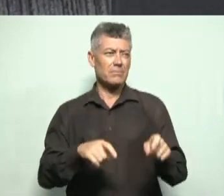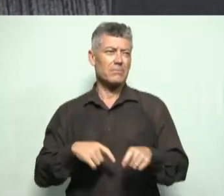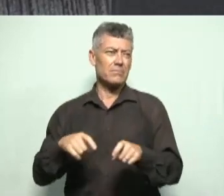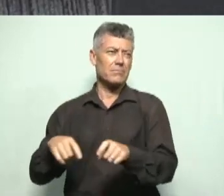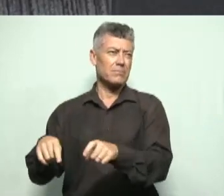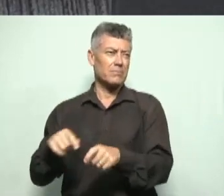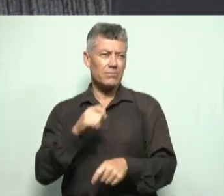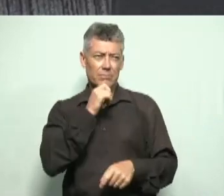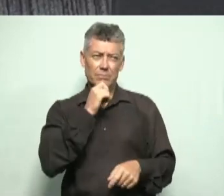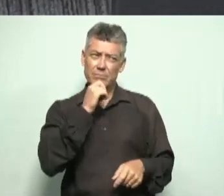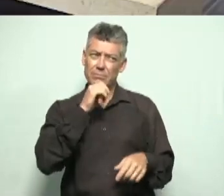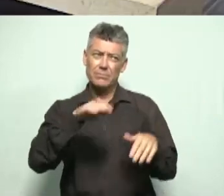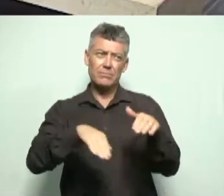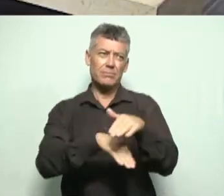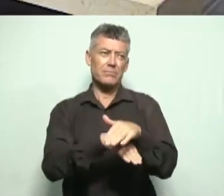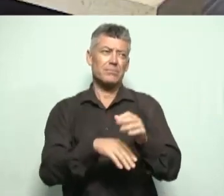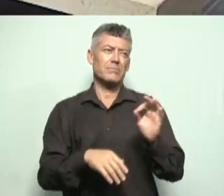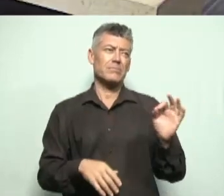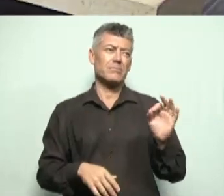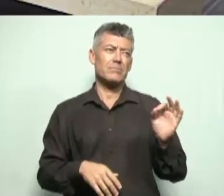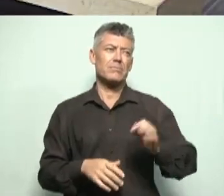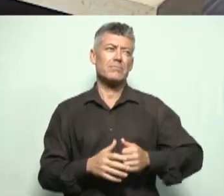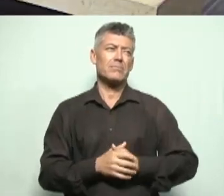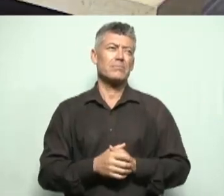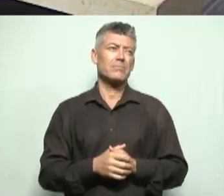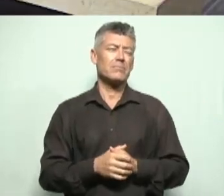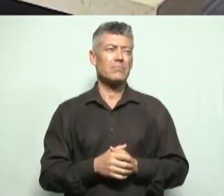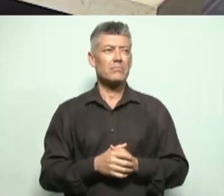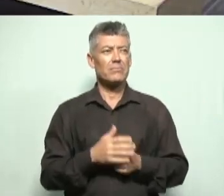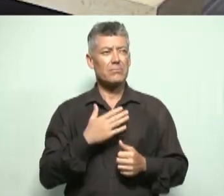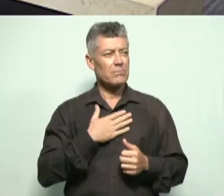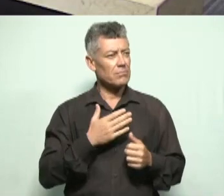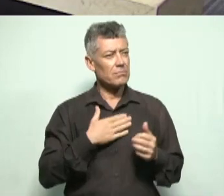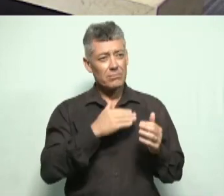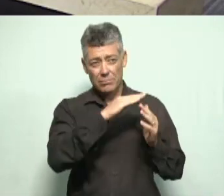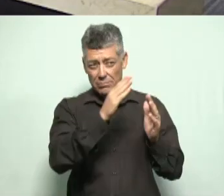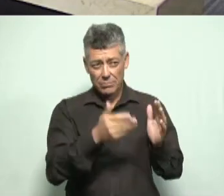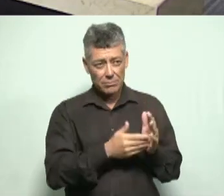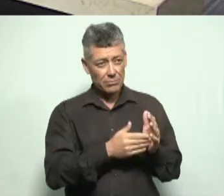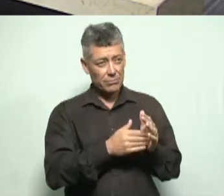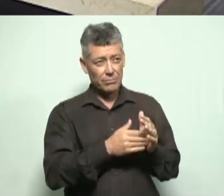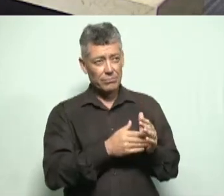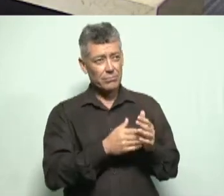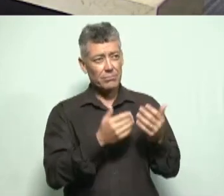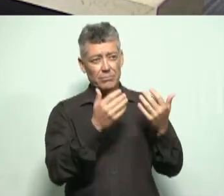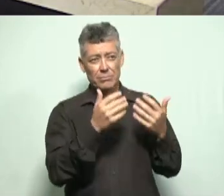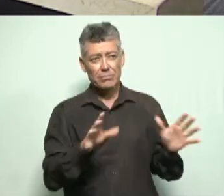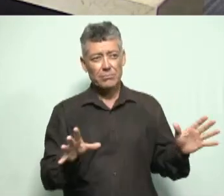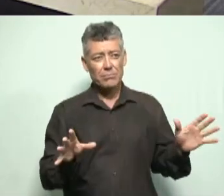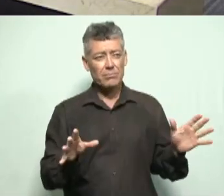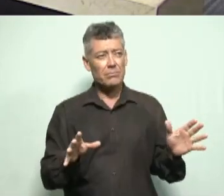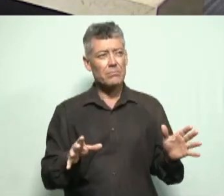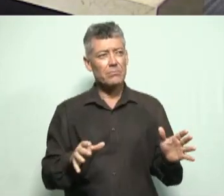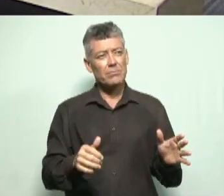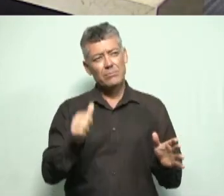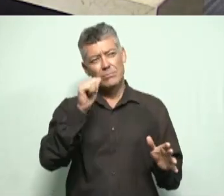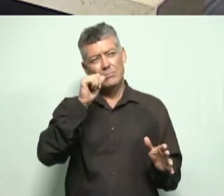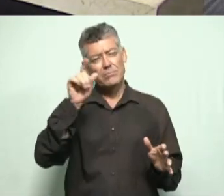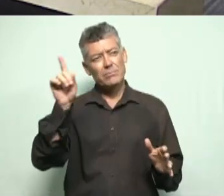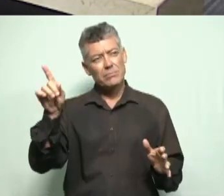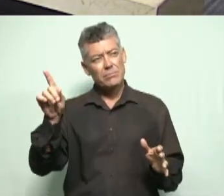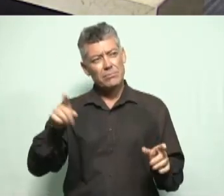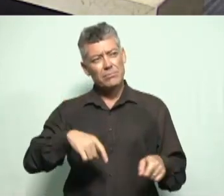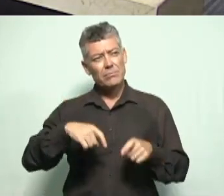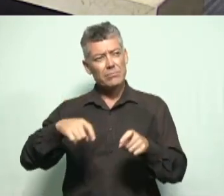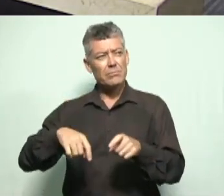essa baixaria, não. Mas, bispo, eu não concordo com tudo da Madonna, não. Não concordo com tudo que ela fez. Tem muita cachaça do sertanejo, agora isso aí, não. Aí,